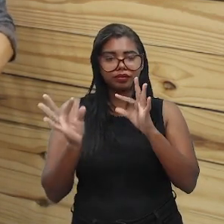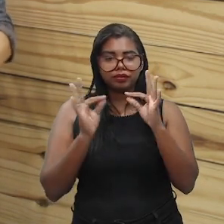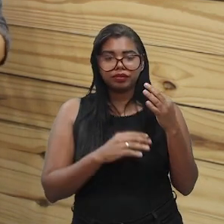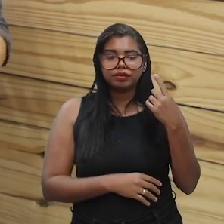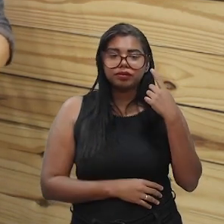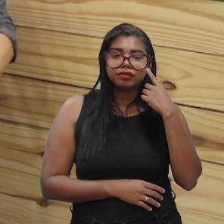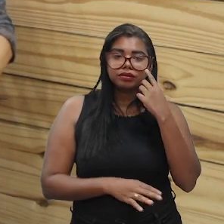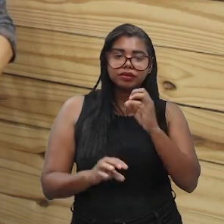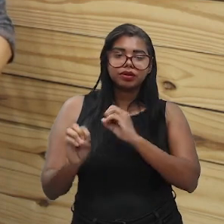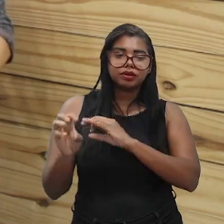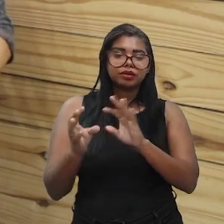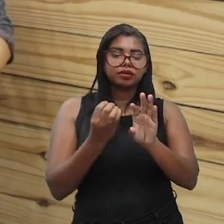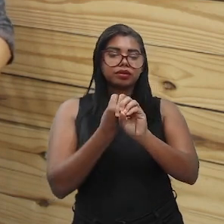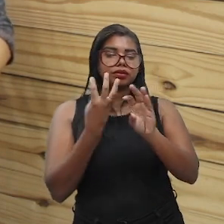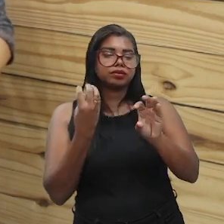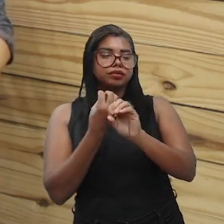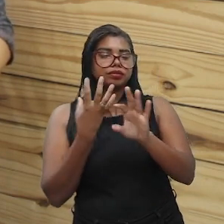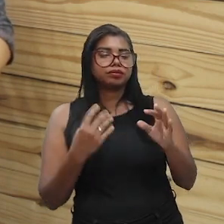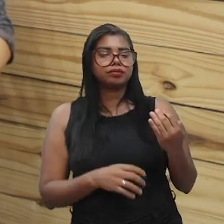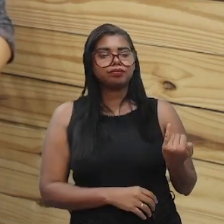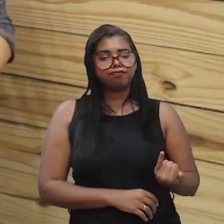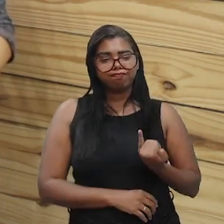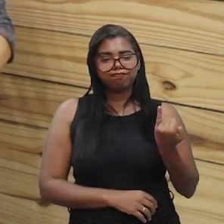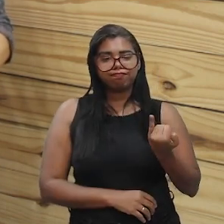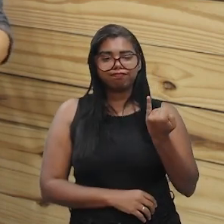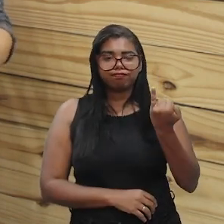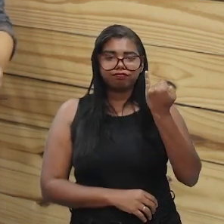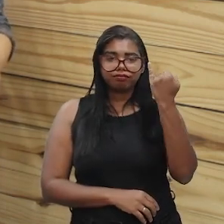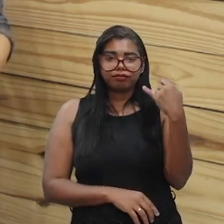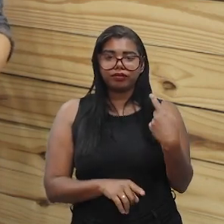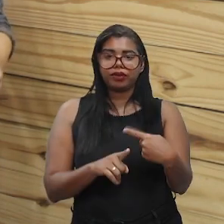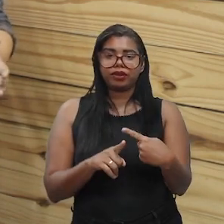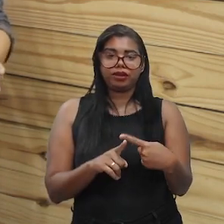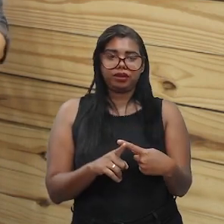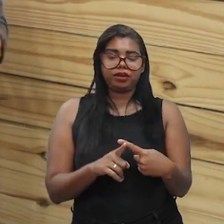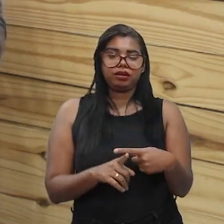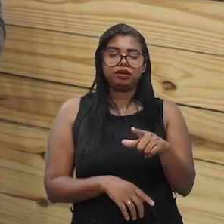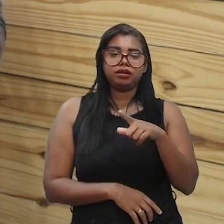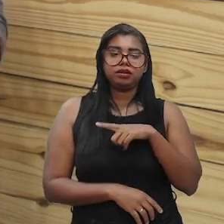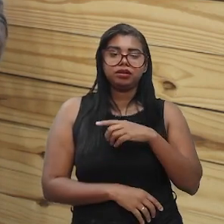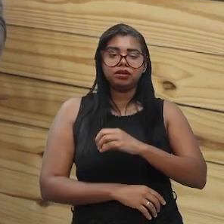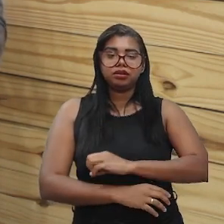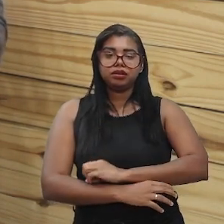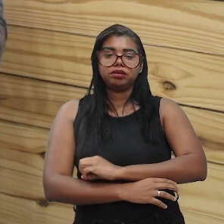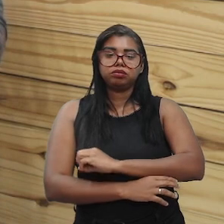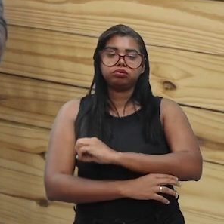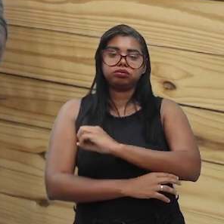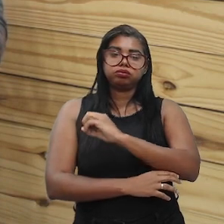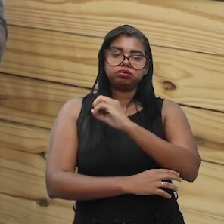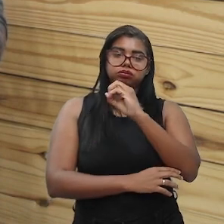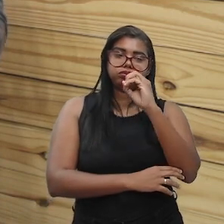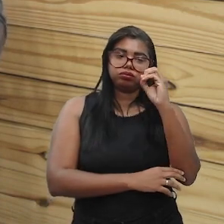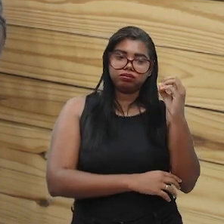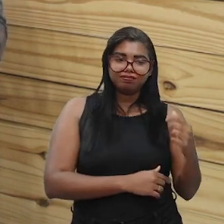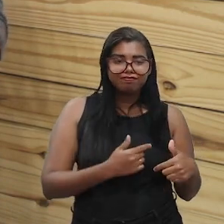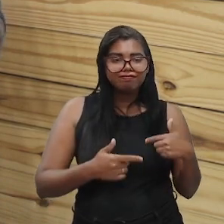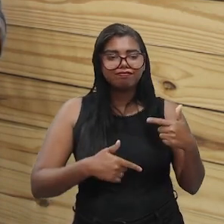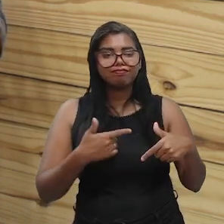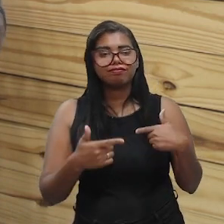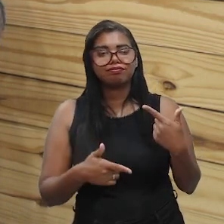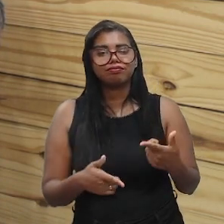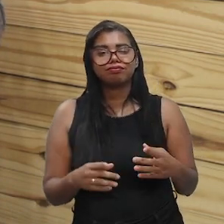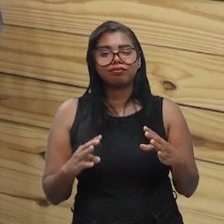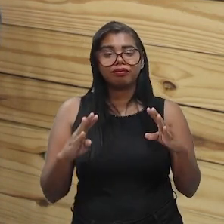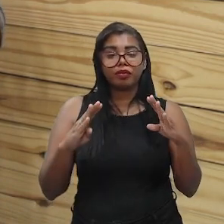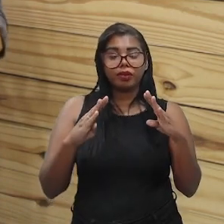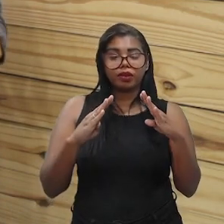a educação à distância é importante neste caso. Porque mesmo que eu tenha tido um dia inteiro intenso de trabalho, na minha casa eu vou